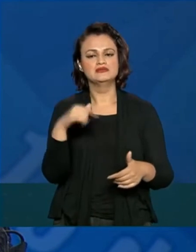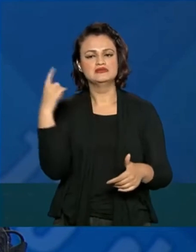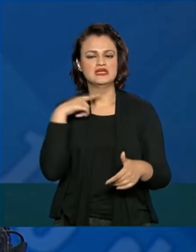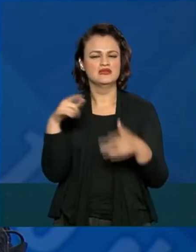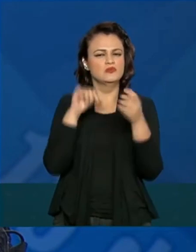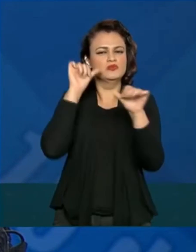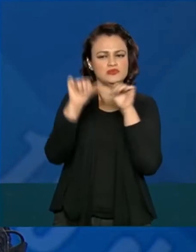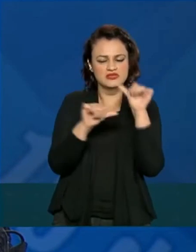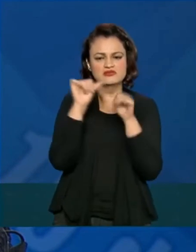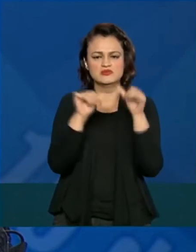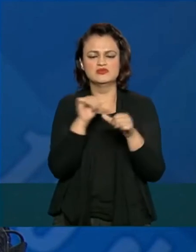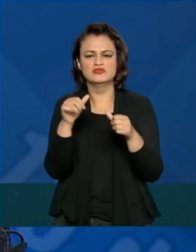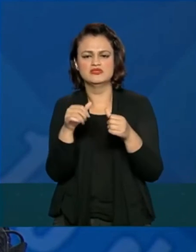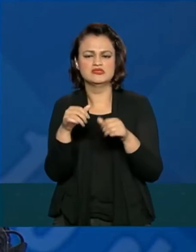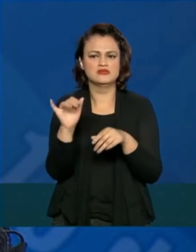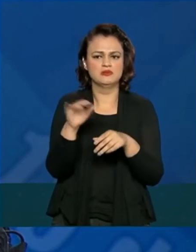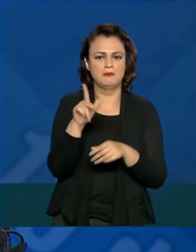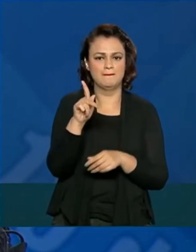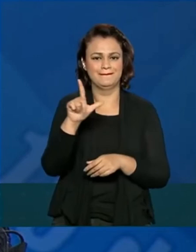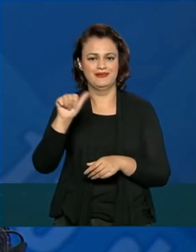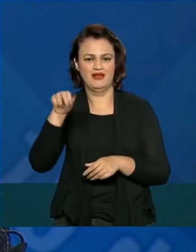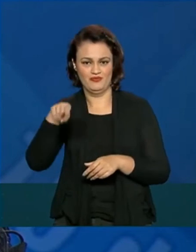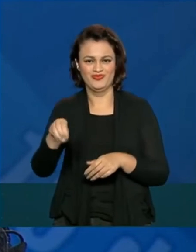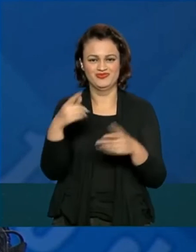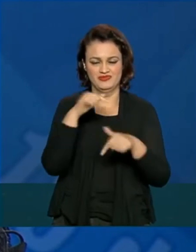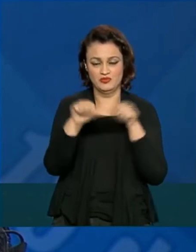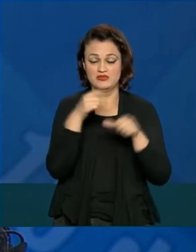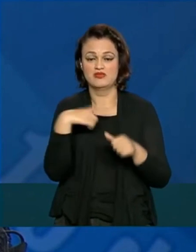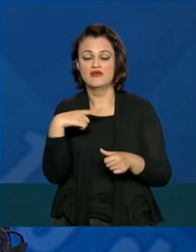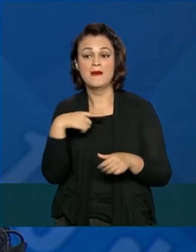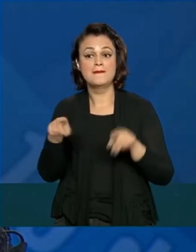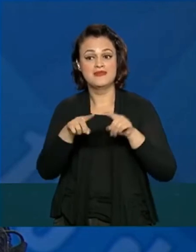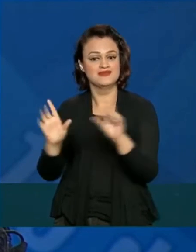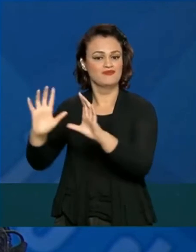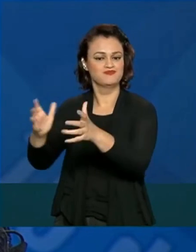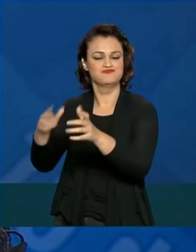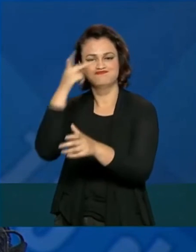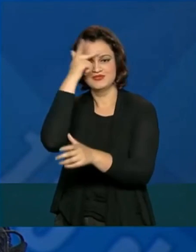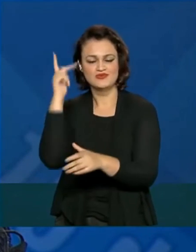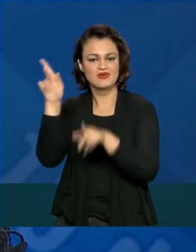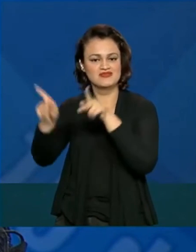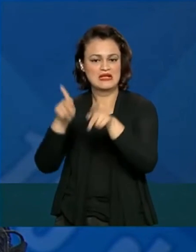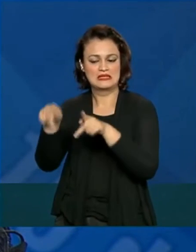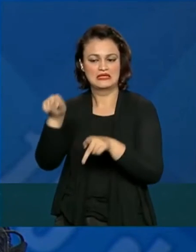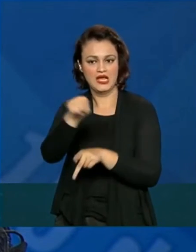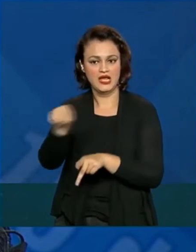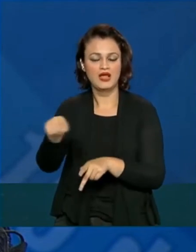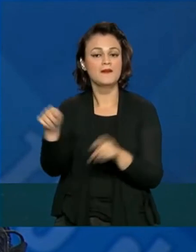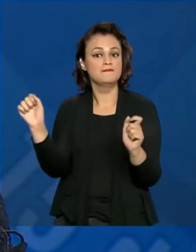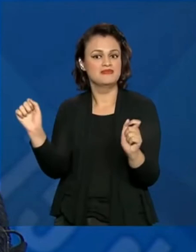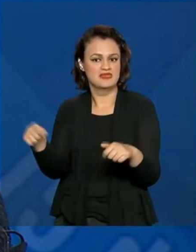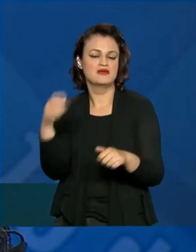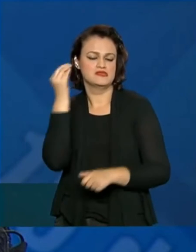dos ajustes do plano, a população, efetivamente, continua tendo a oportunidade de fazer